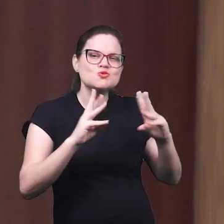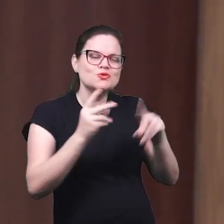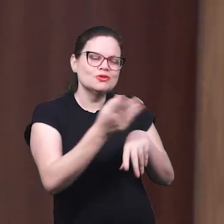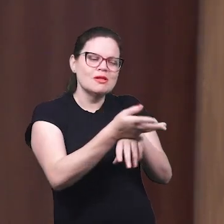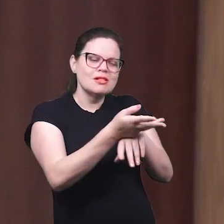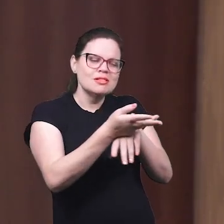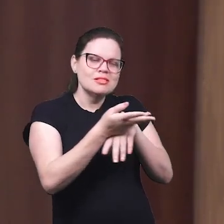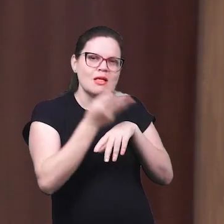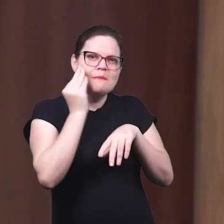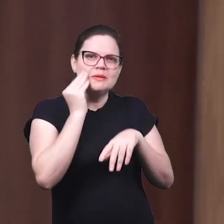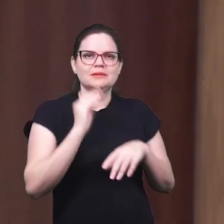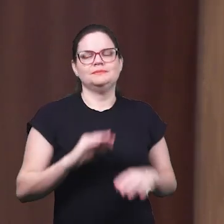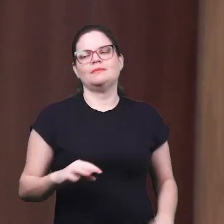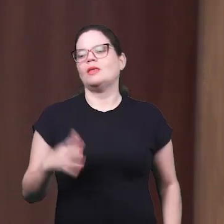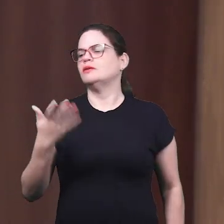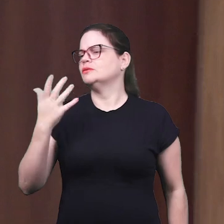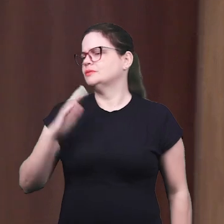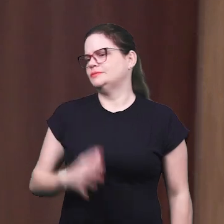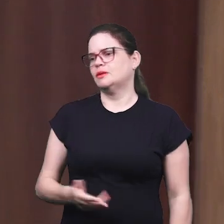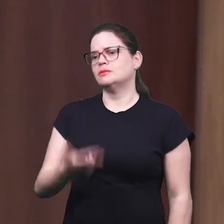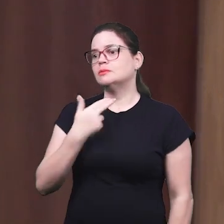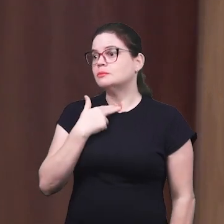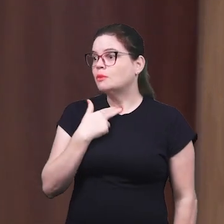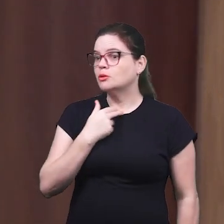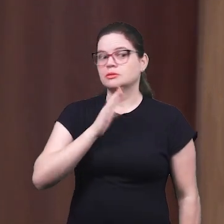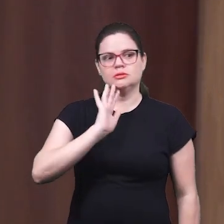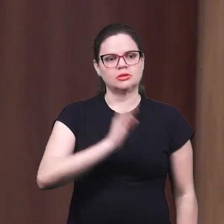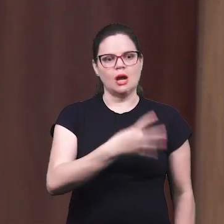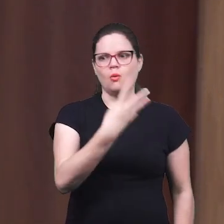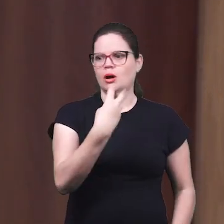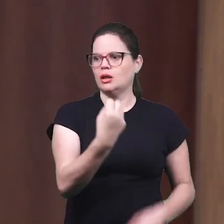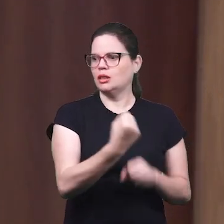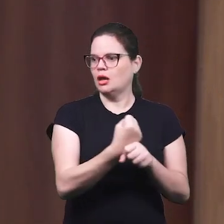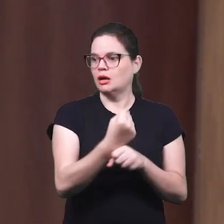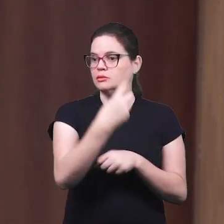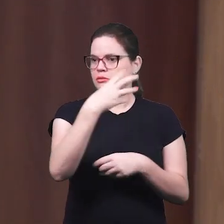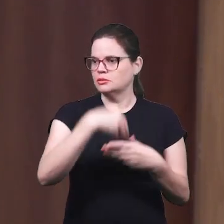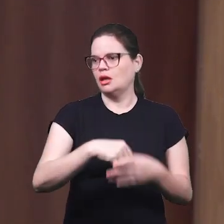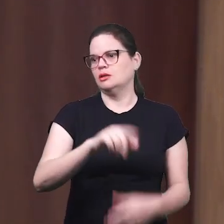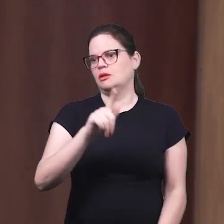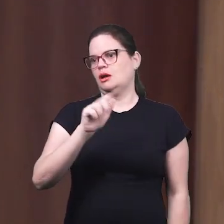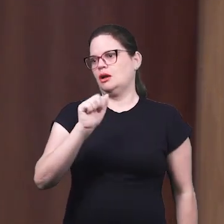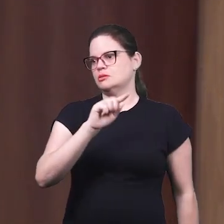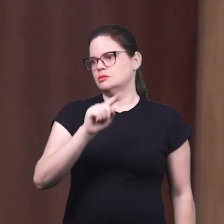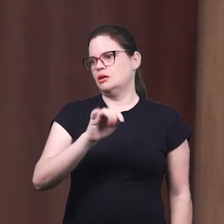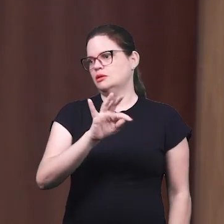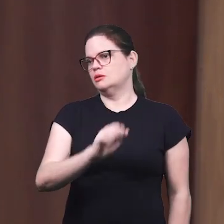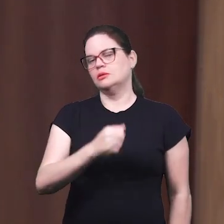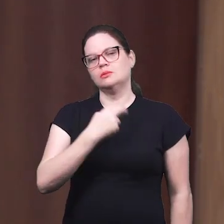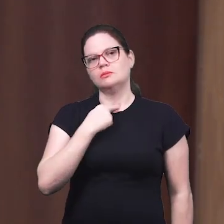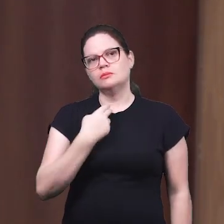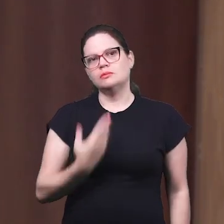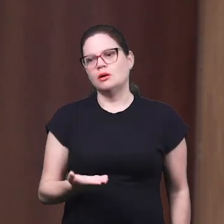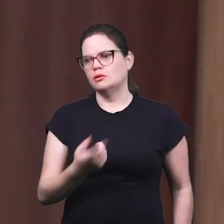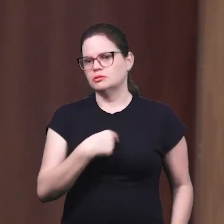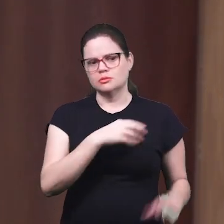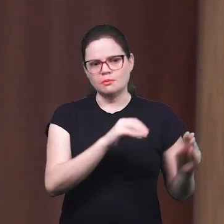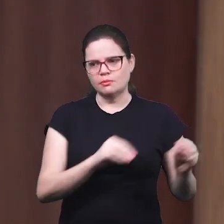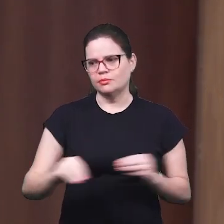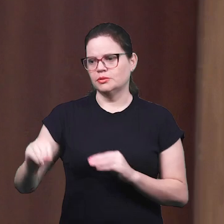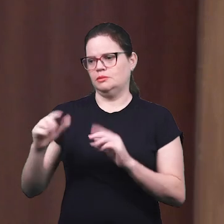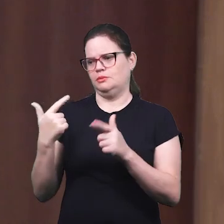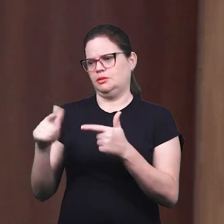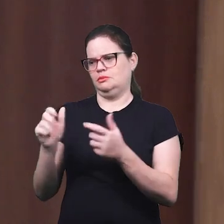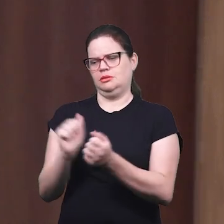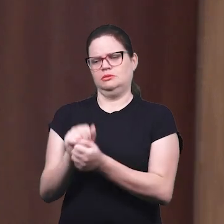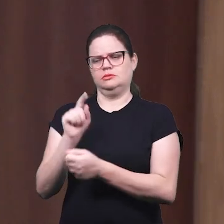tudo. Eu disse, América, eu não posso ir, já estou com quase 40 anos na Gazeta, sair lá para ir trabalhar com